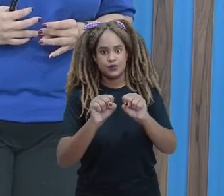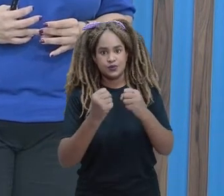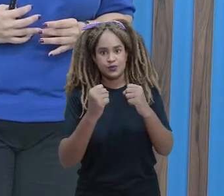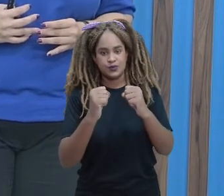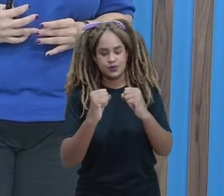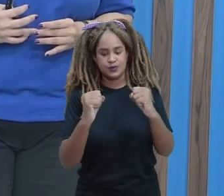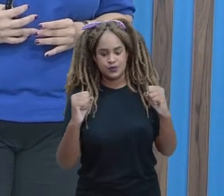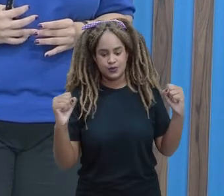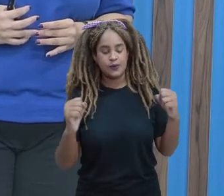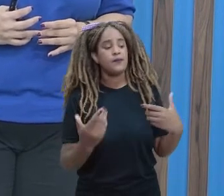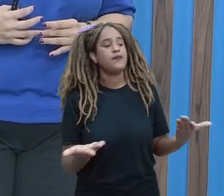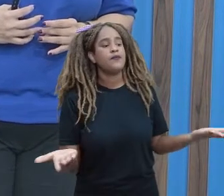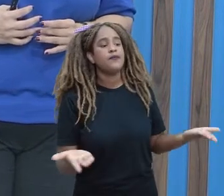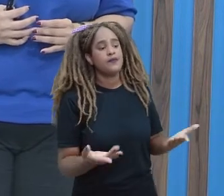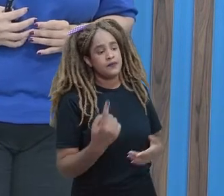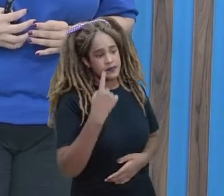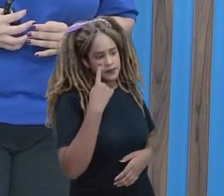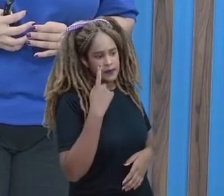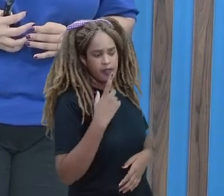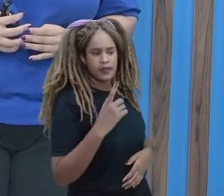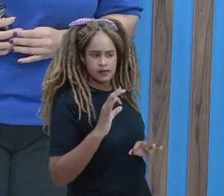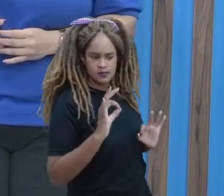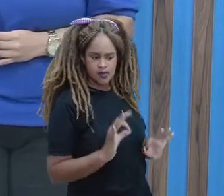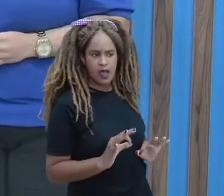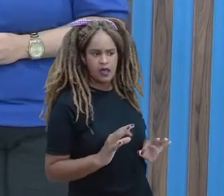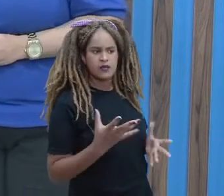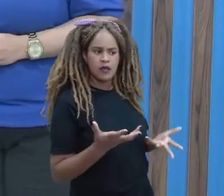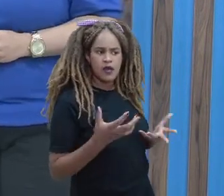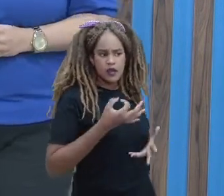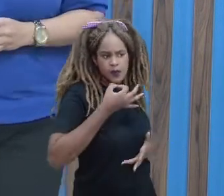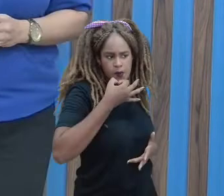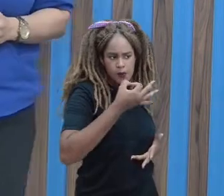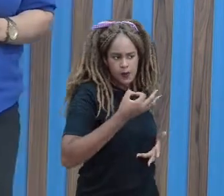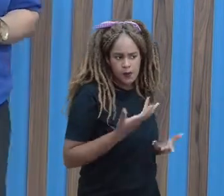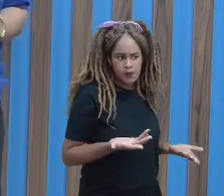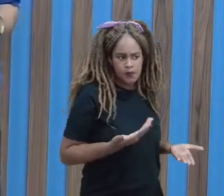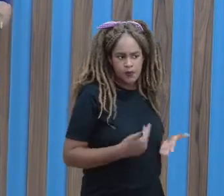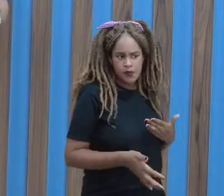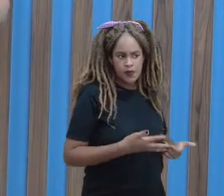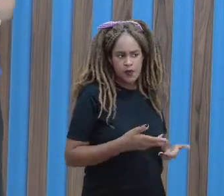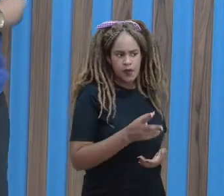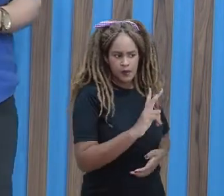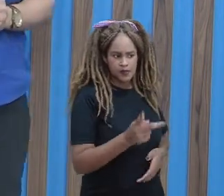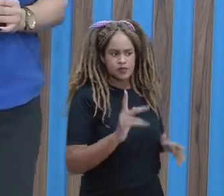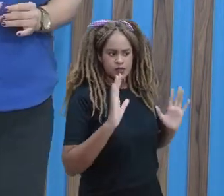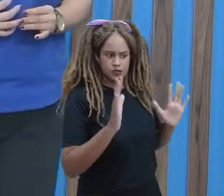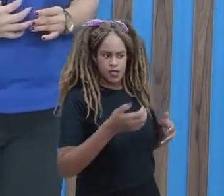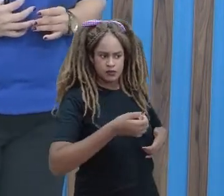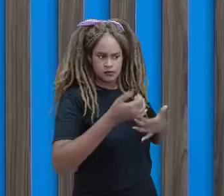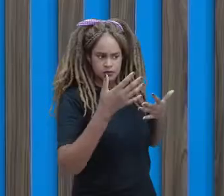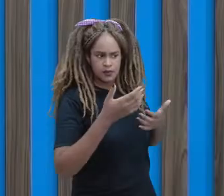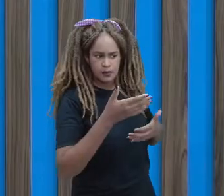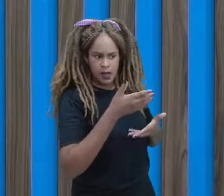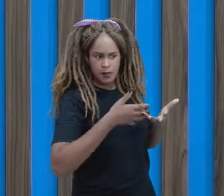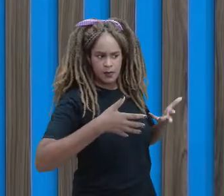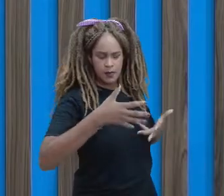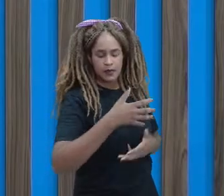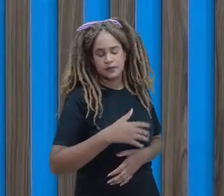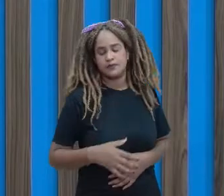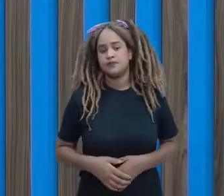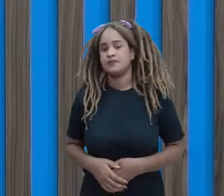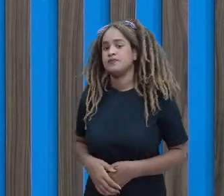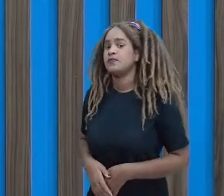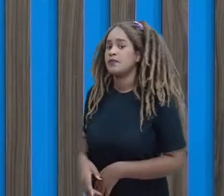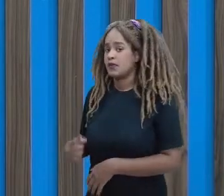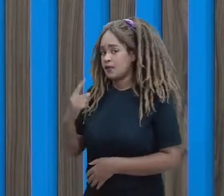tá tudo certinho até agora, se ela quer comentar alguma coisa também. E aí, prof, alguém já falou com a gente hoje? Carol, tem